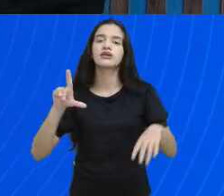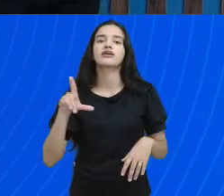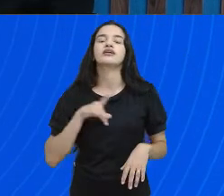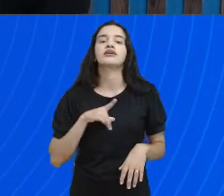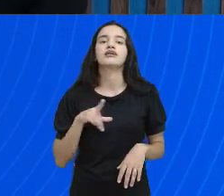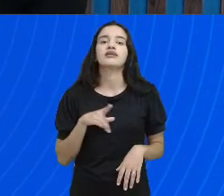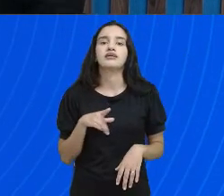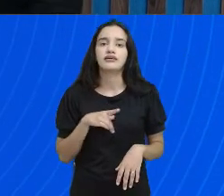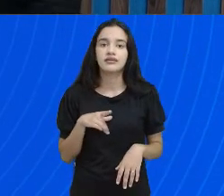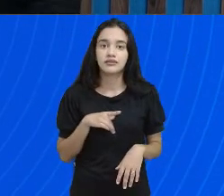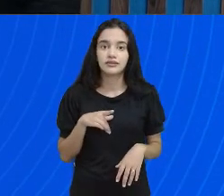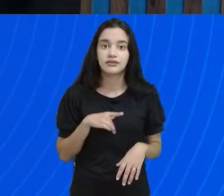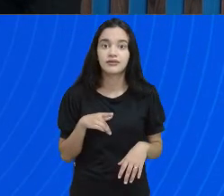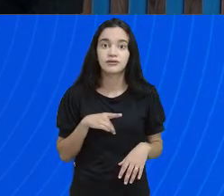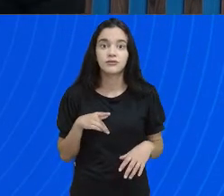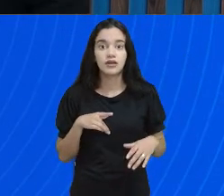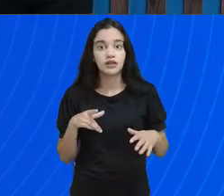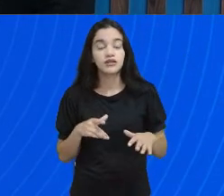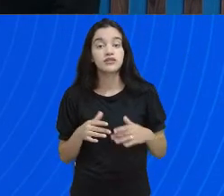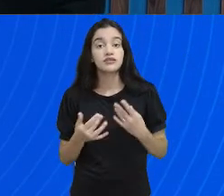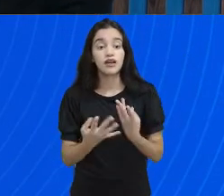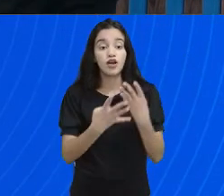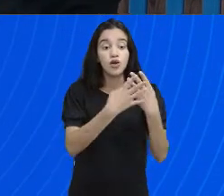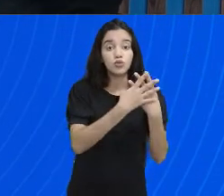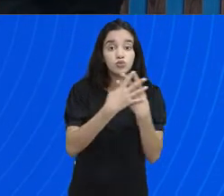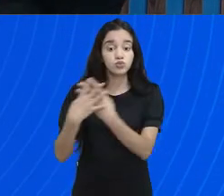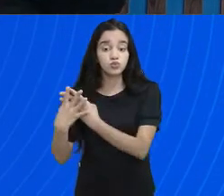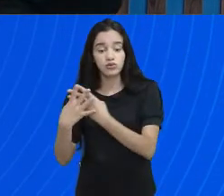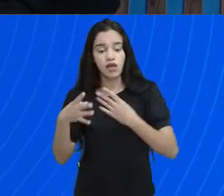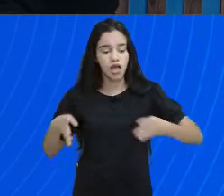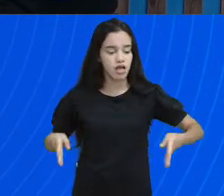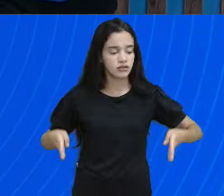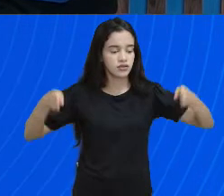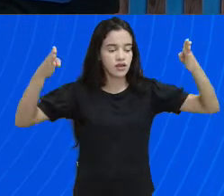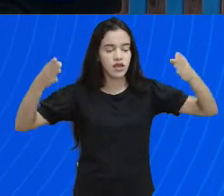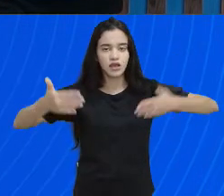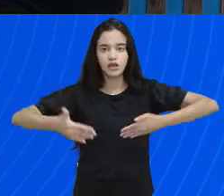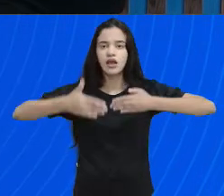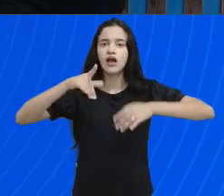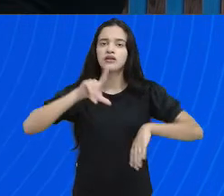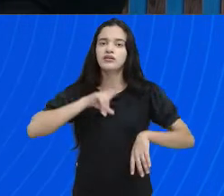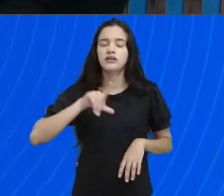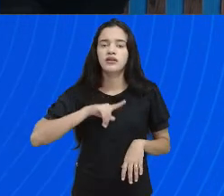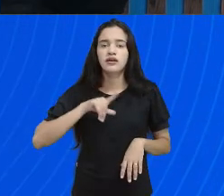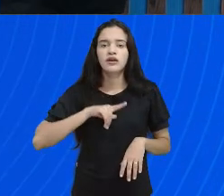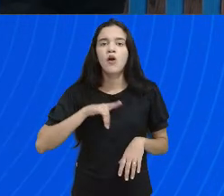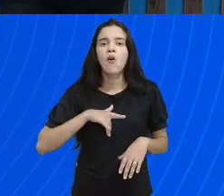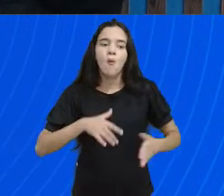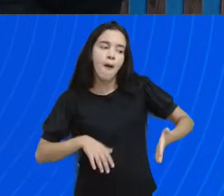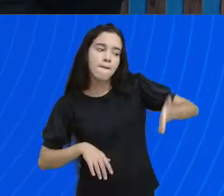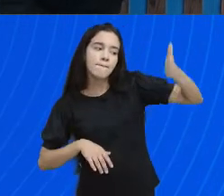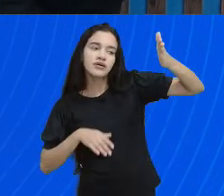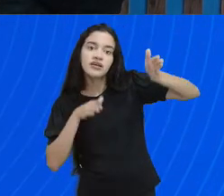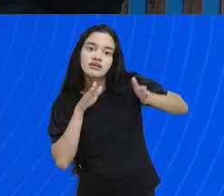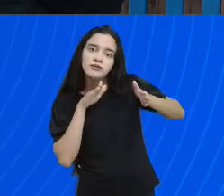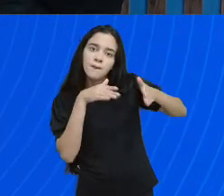existe, além das grades, uma parede específica, né, para que ela possa ser